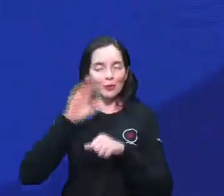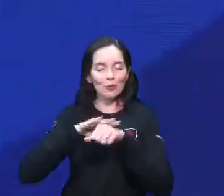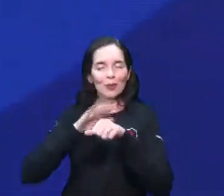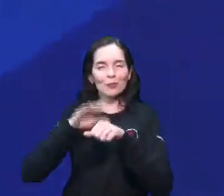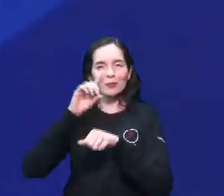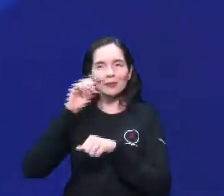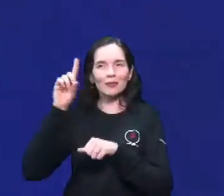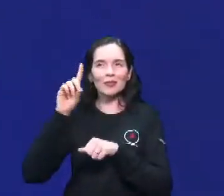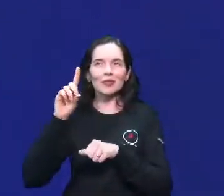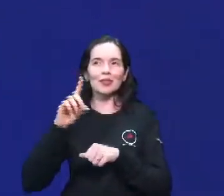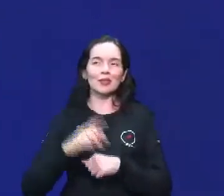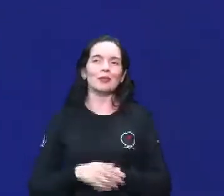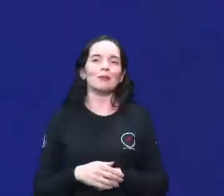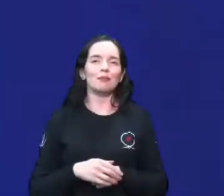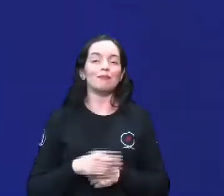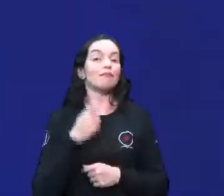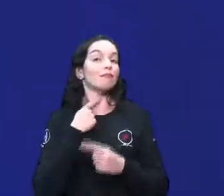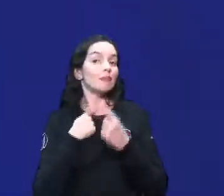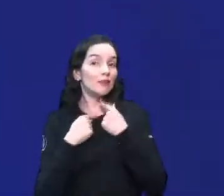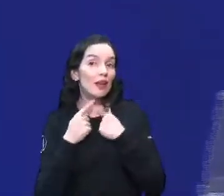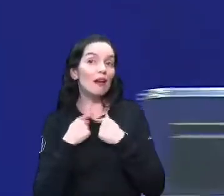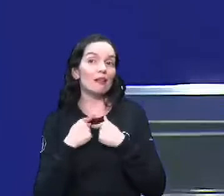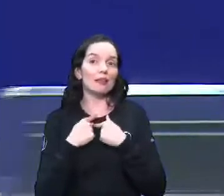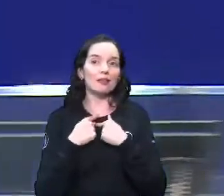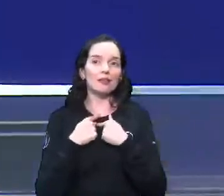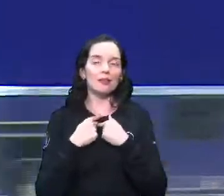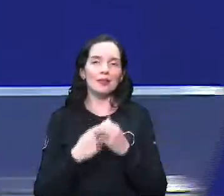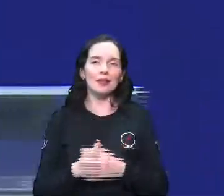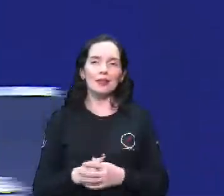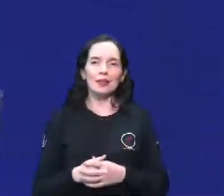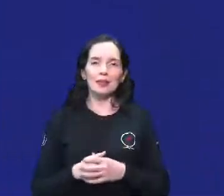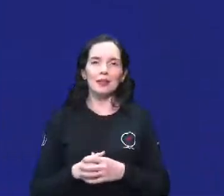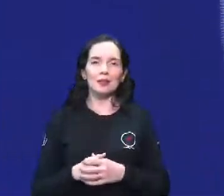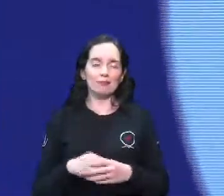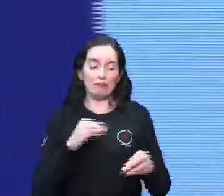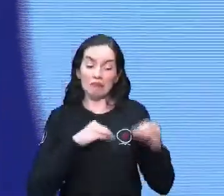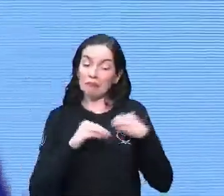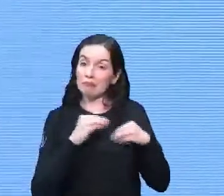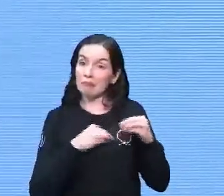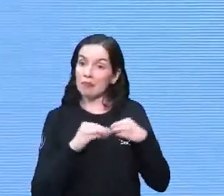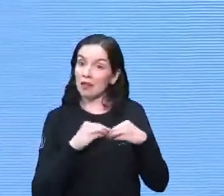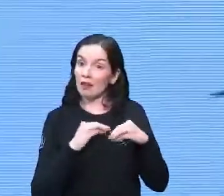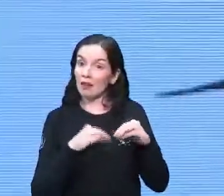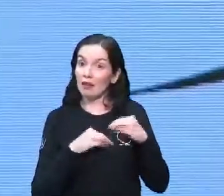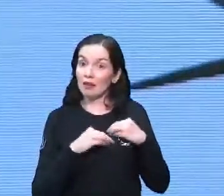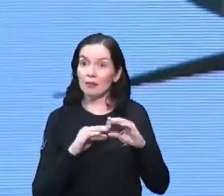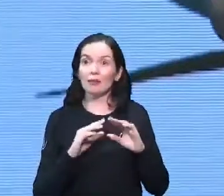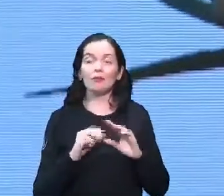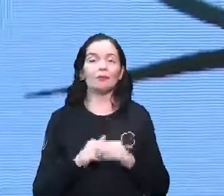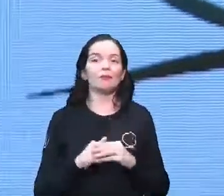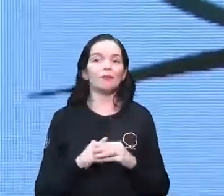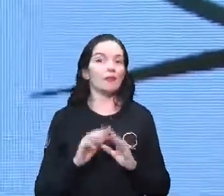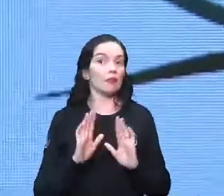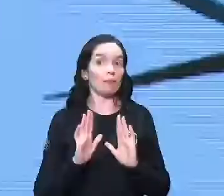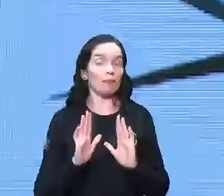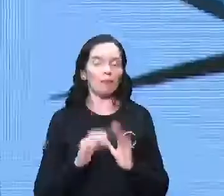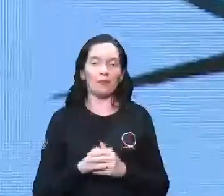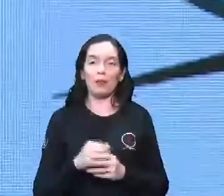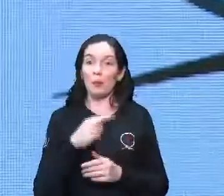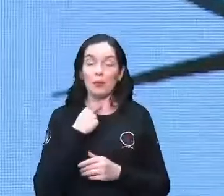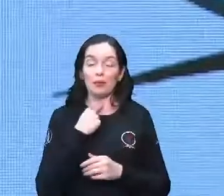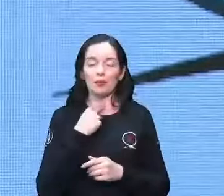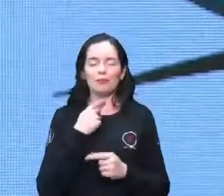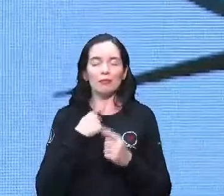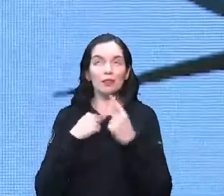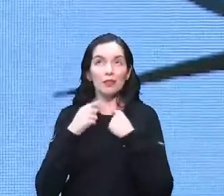Diga amém. Desejo. Claro, você não pode desejar pecar. Agora, desejos vêm